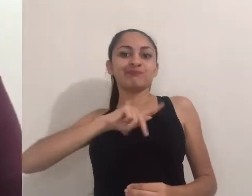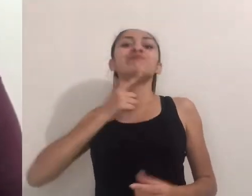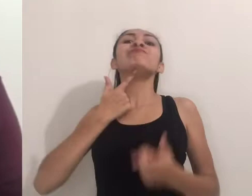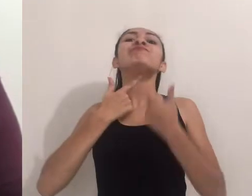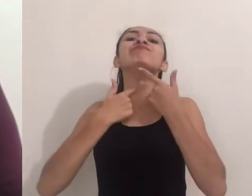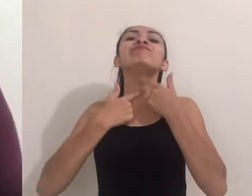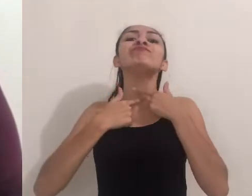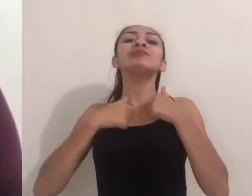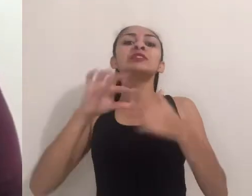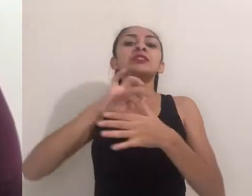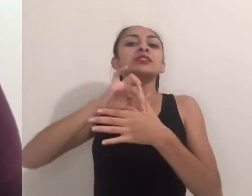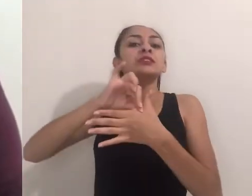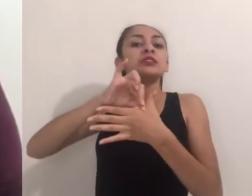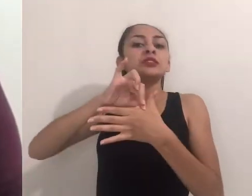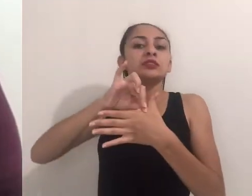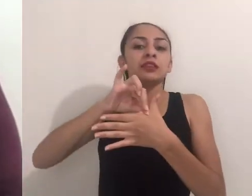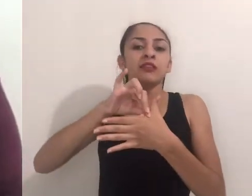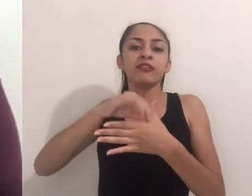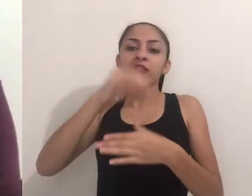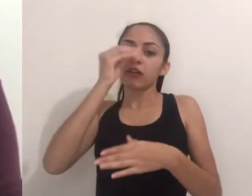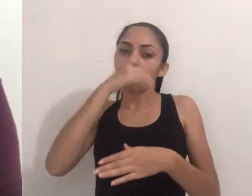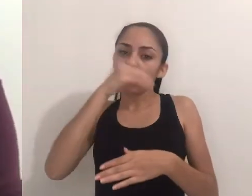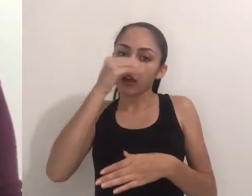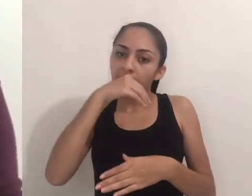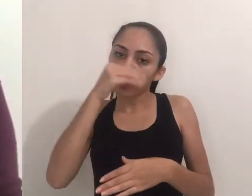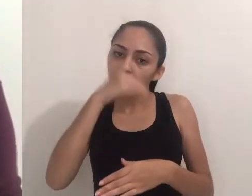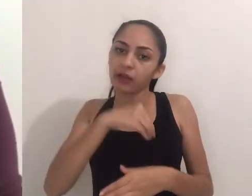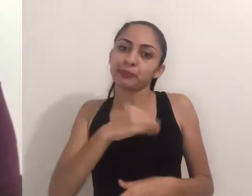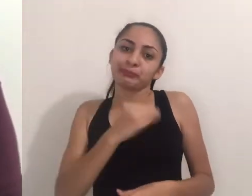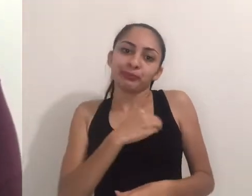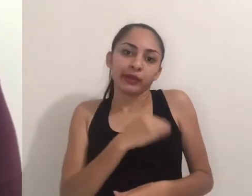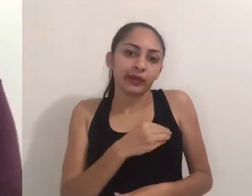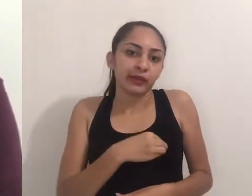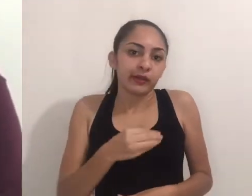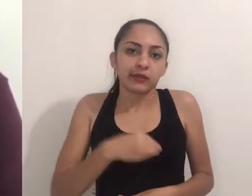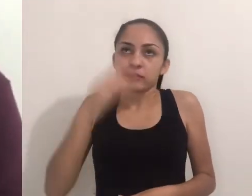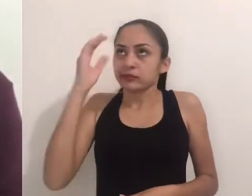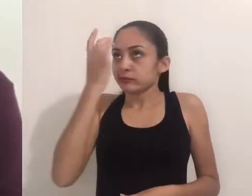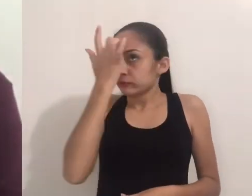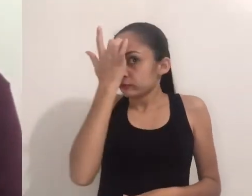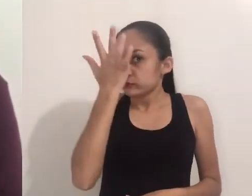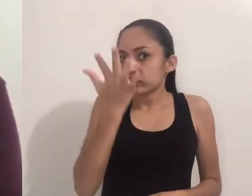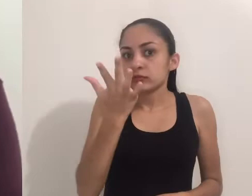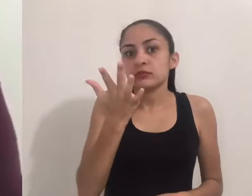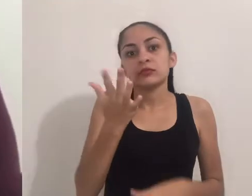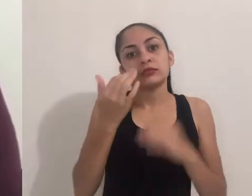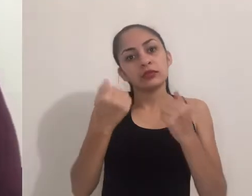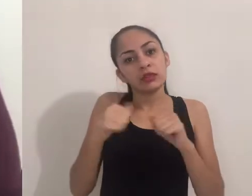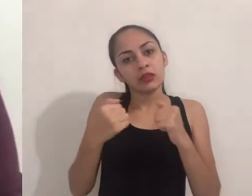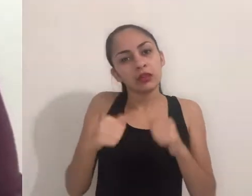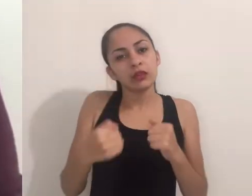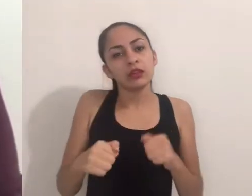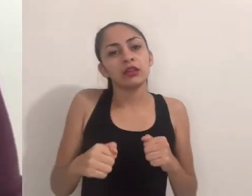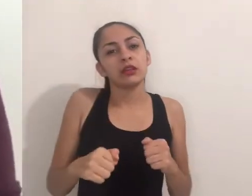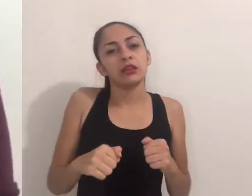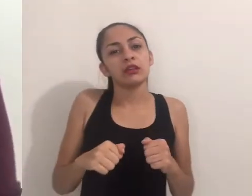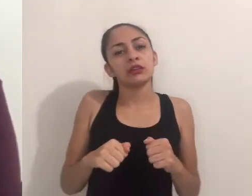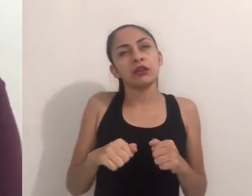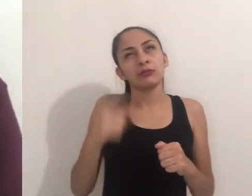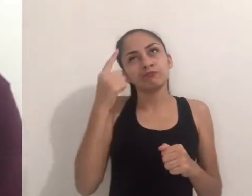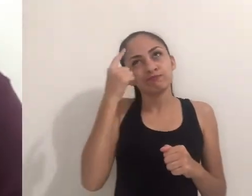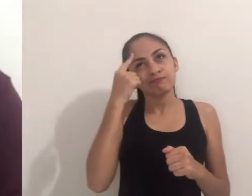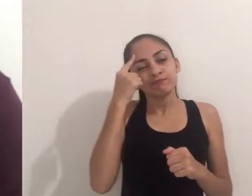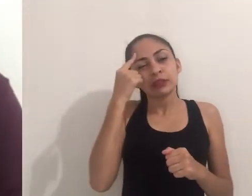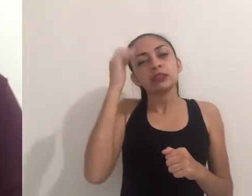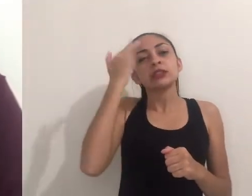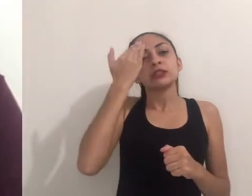enquanto cristãos, precisamos o tempo todo observar e termos cuidado, termos